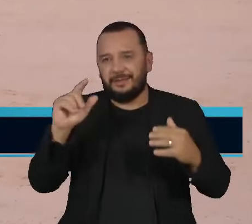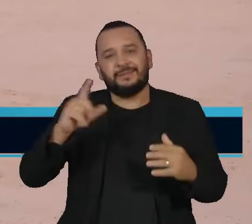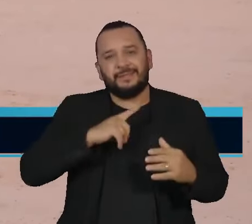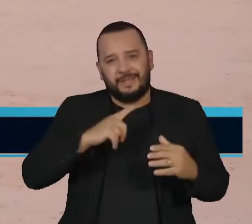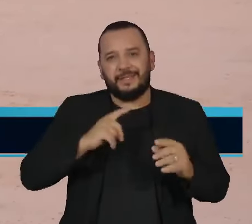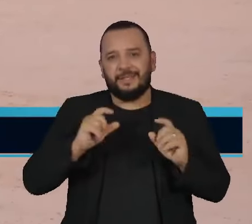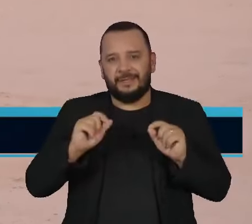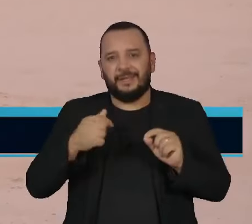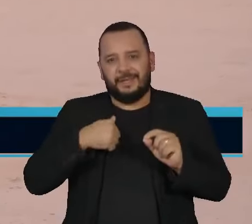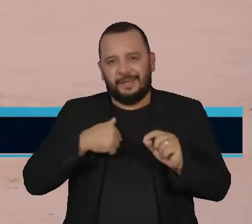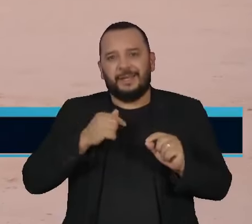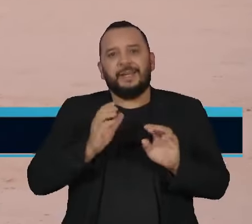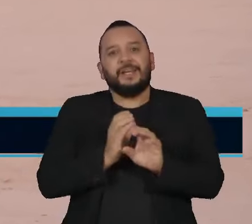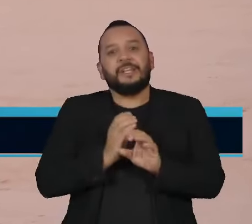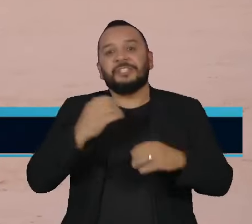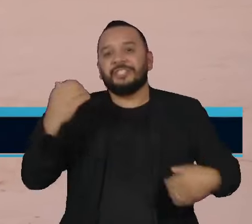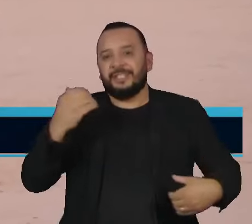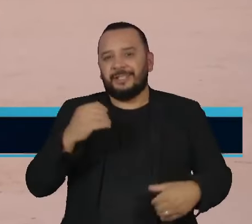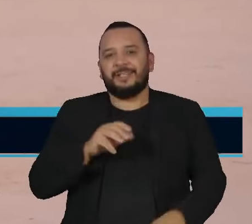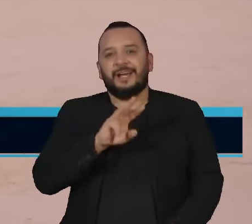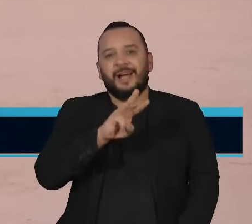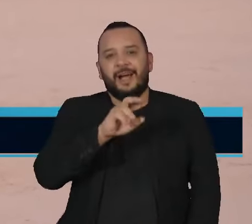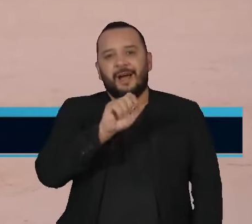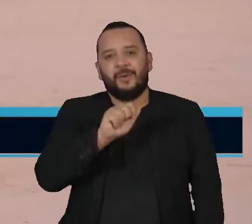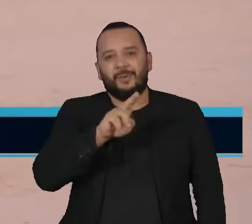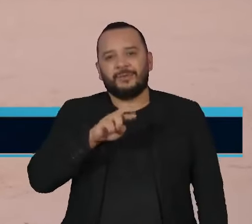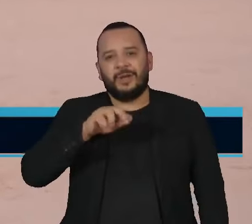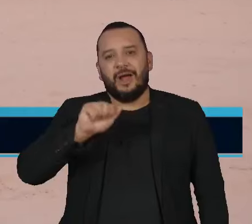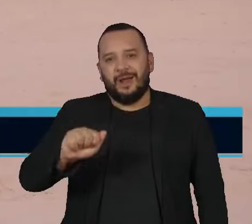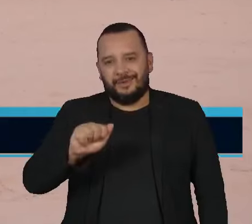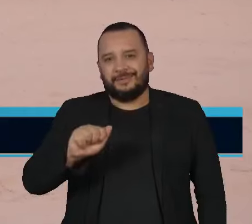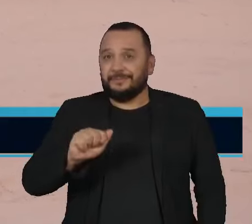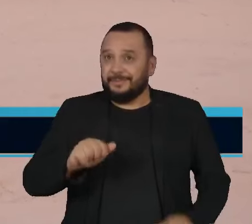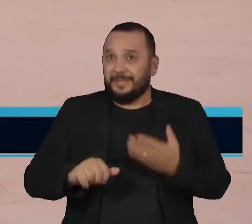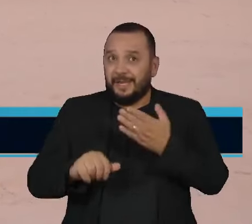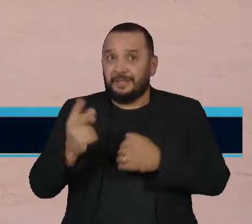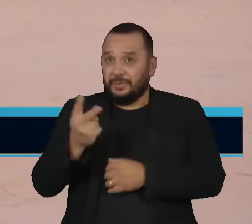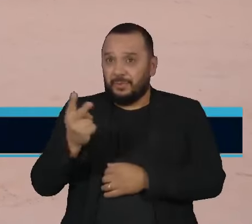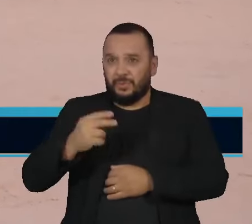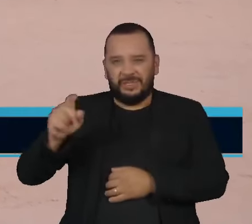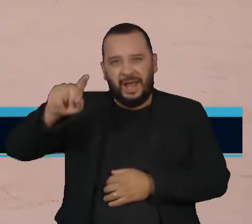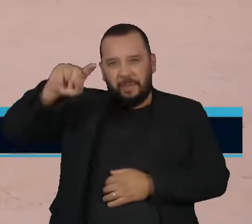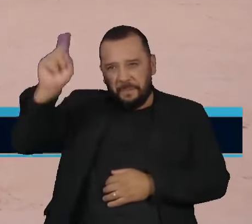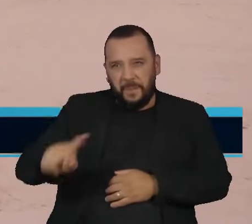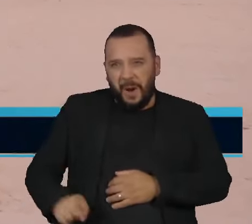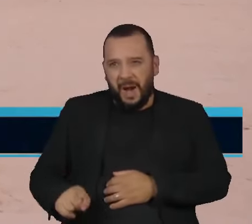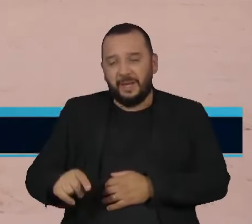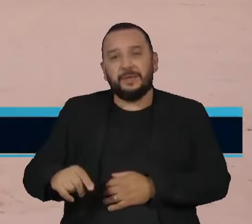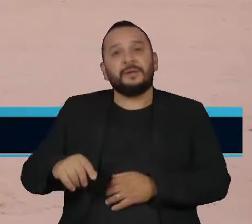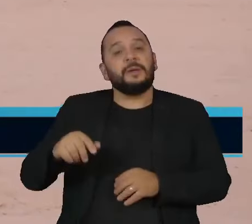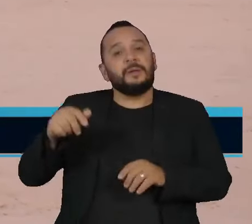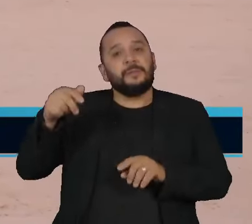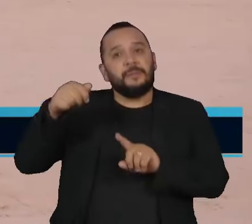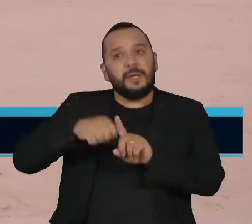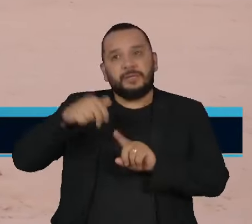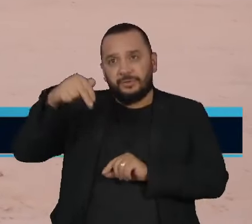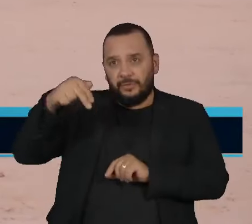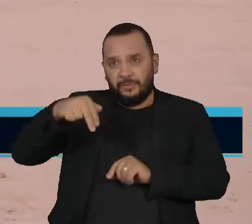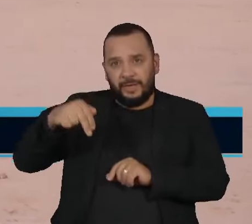que passam de geração em geração. Essas duas foram atingidas por raios em novembro de 2023 e